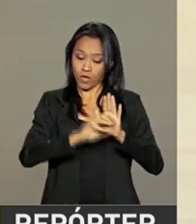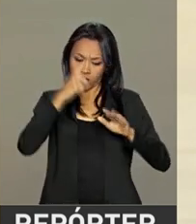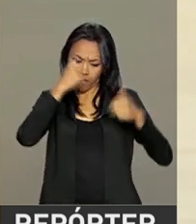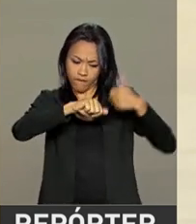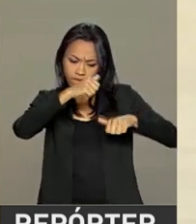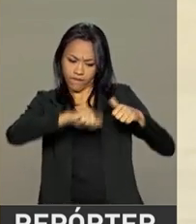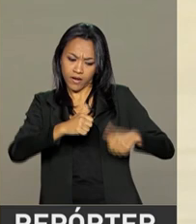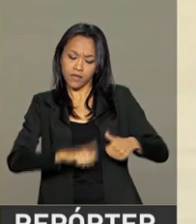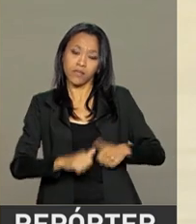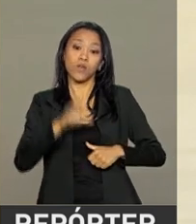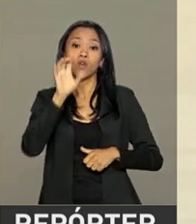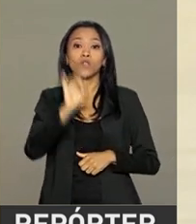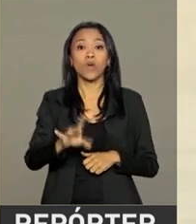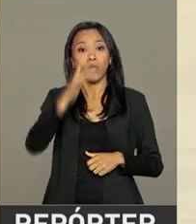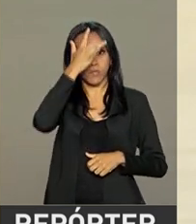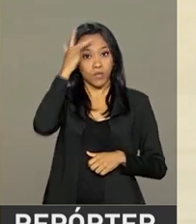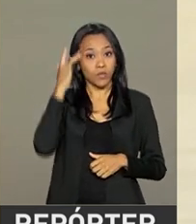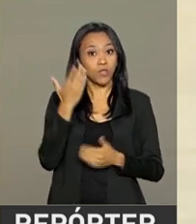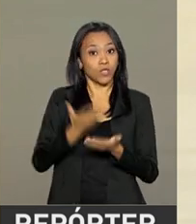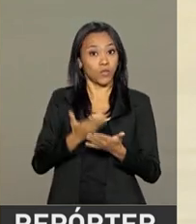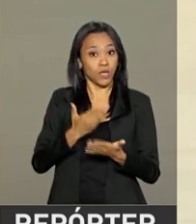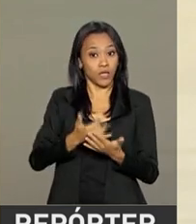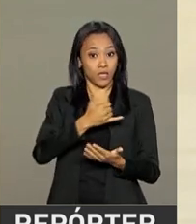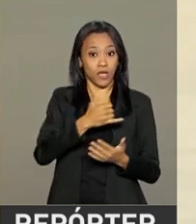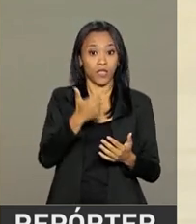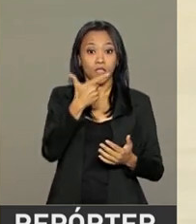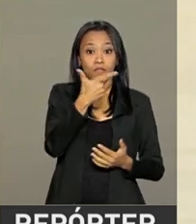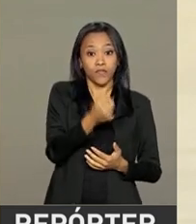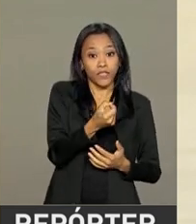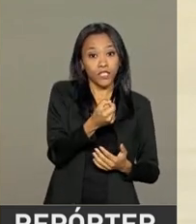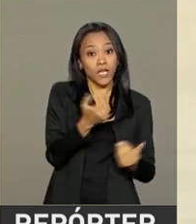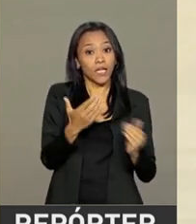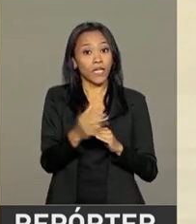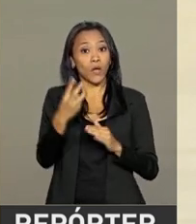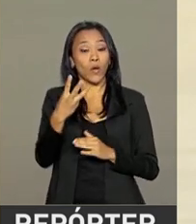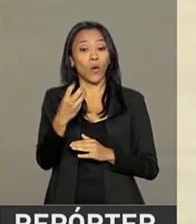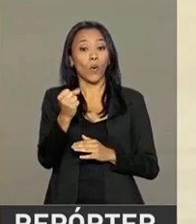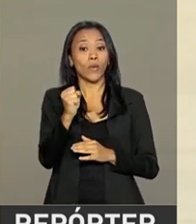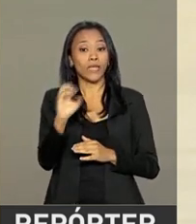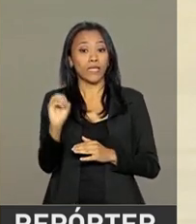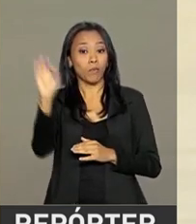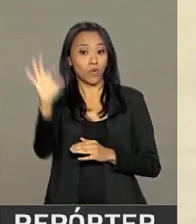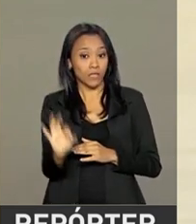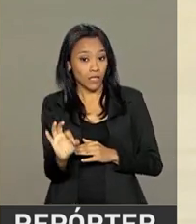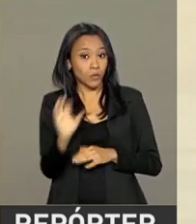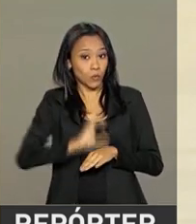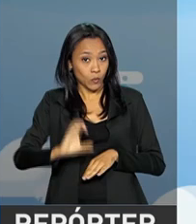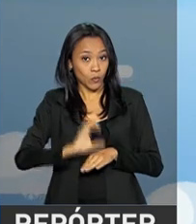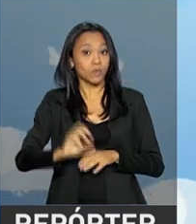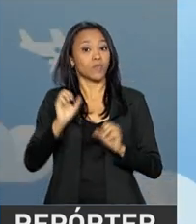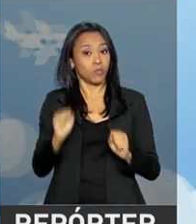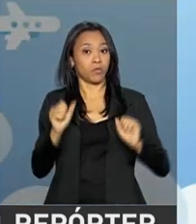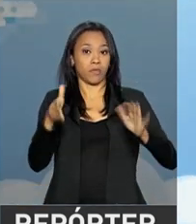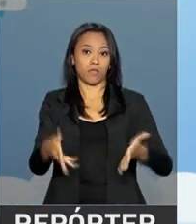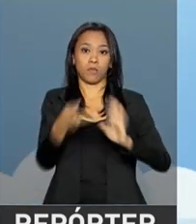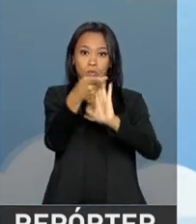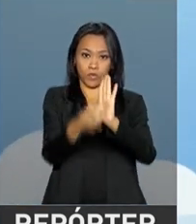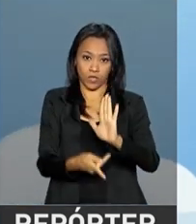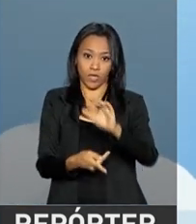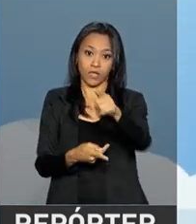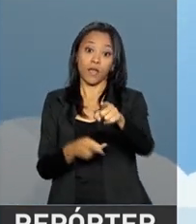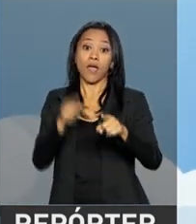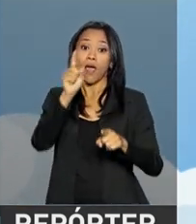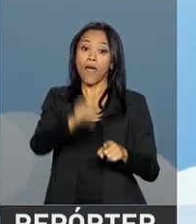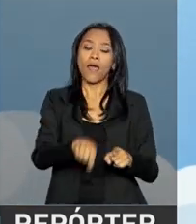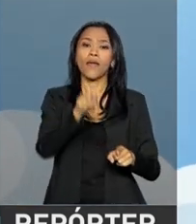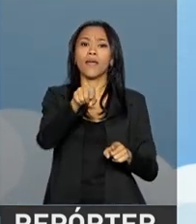candidatos brasileiros que cursaram entre 20 e 80 por cento do curso puderam participar do projeto o programa é uma das ações